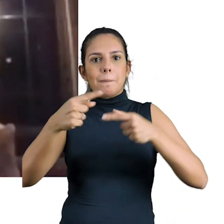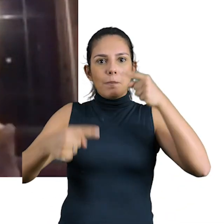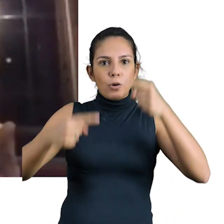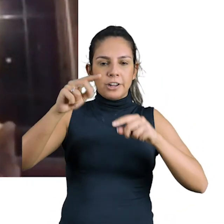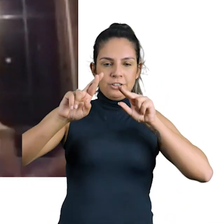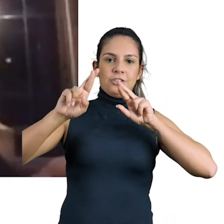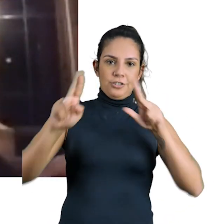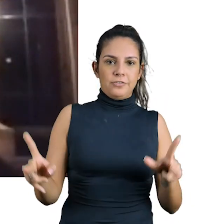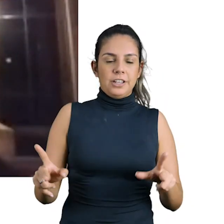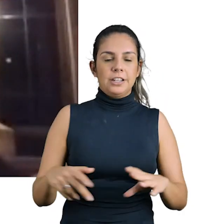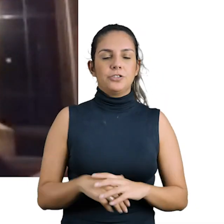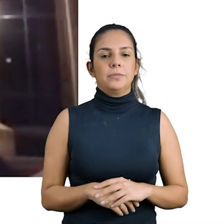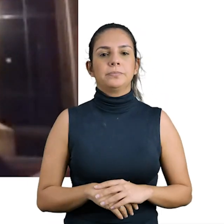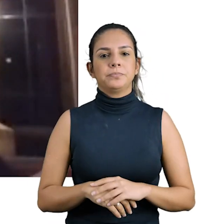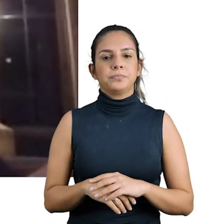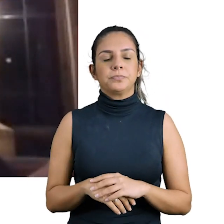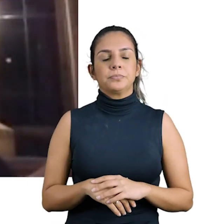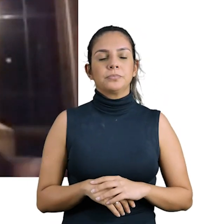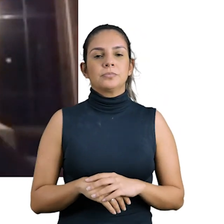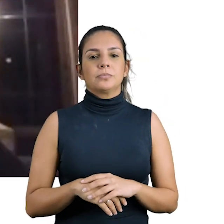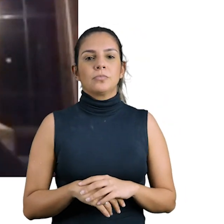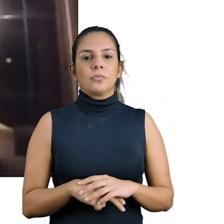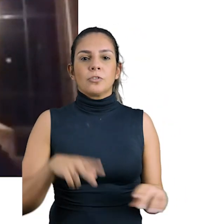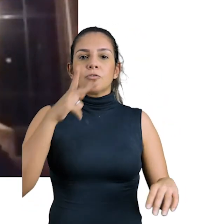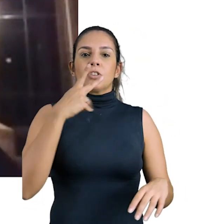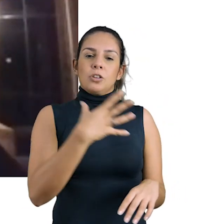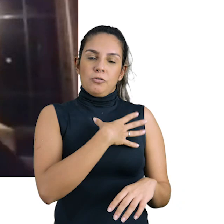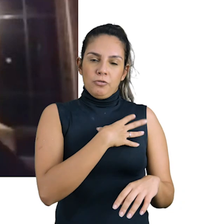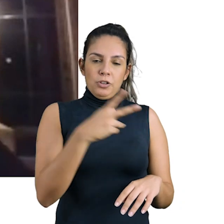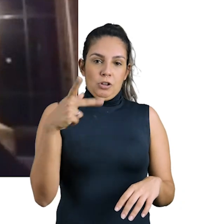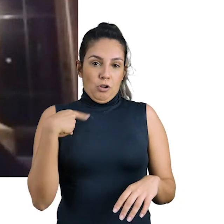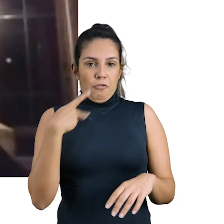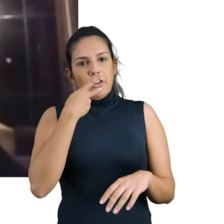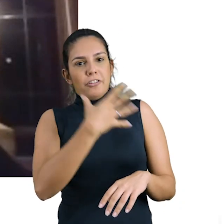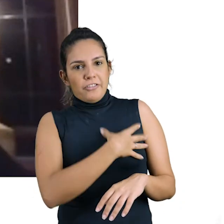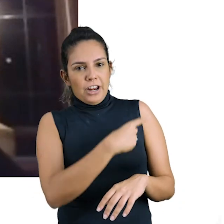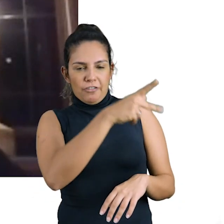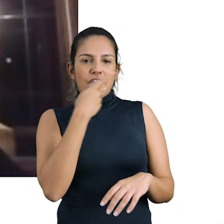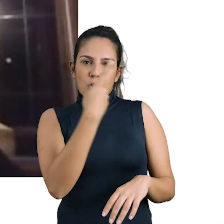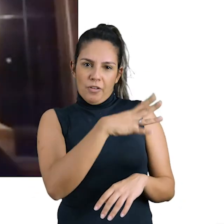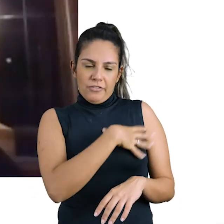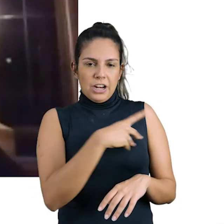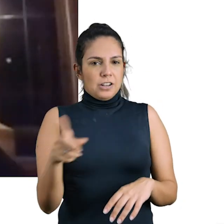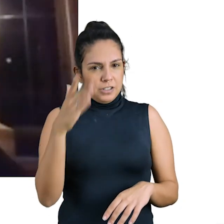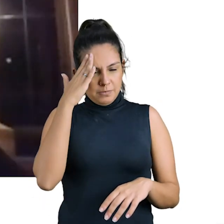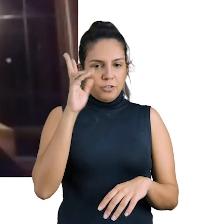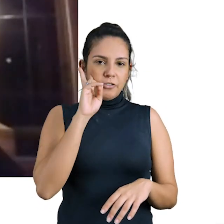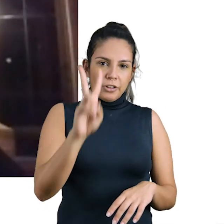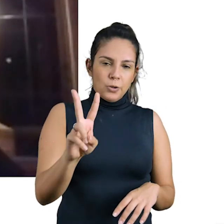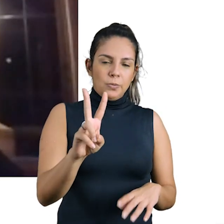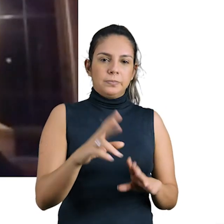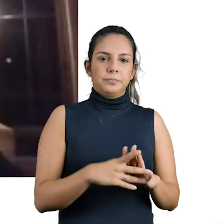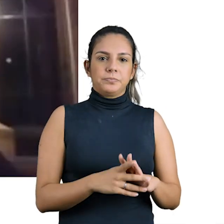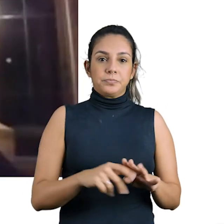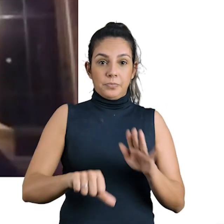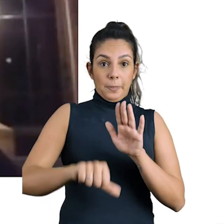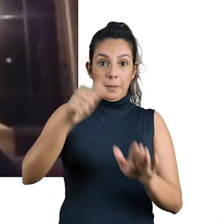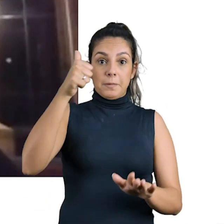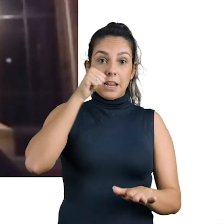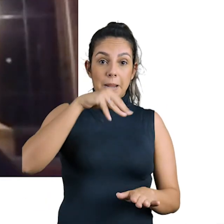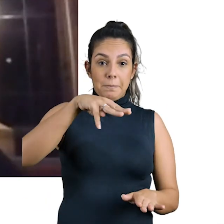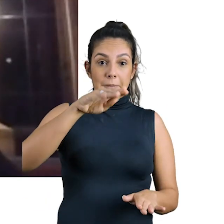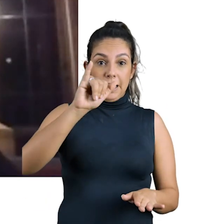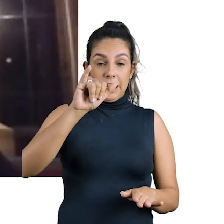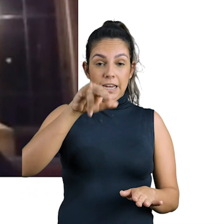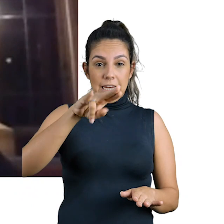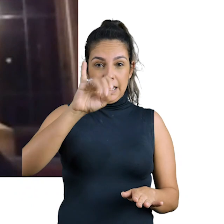política distinta. Estávamos falando dos filhos, né? Você da sua filha. Não sei se você acompanhou o gesto da primeira-ministra da